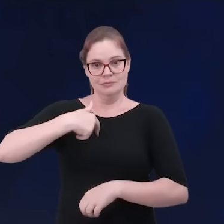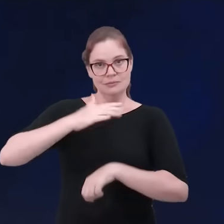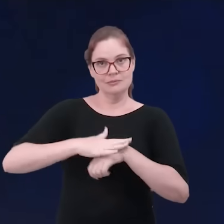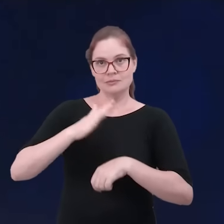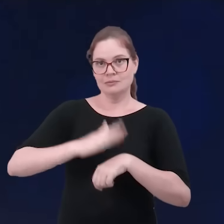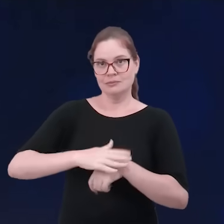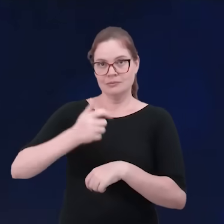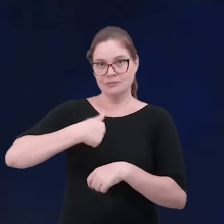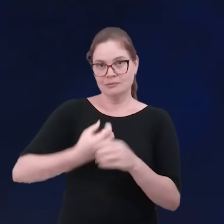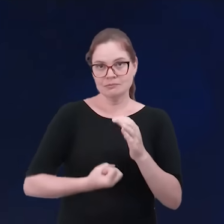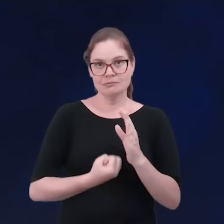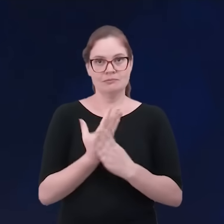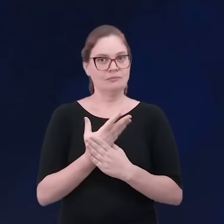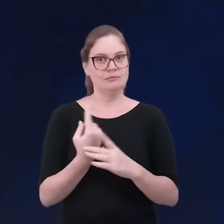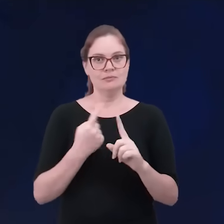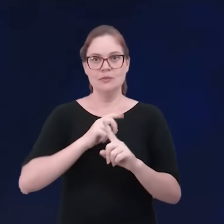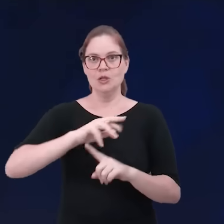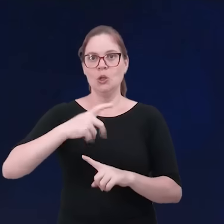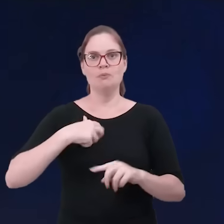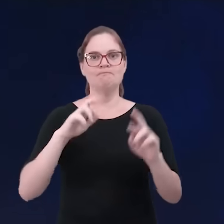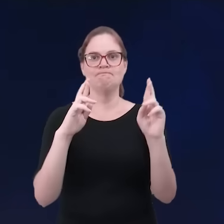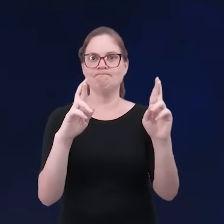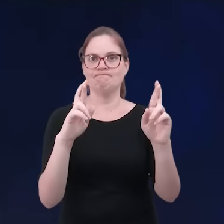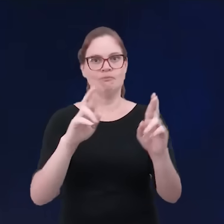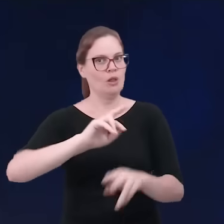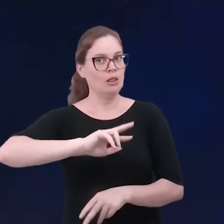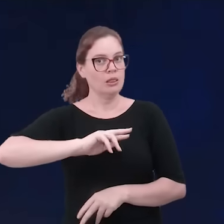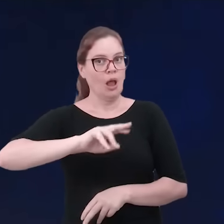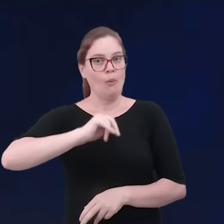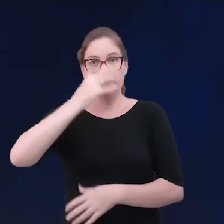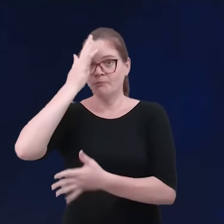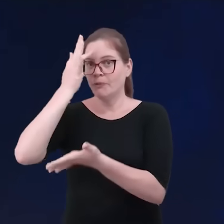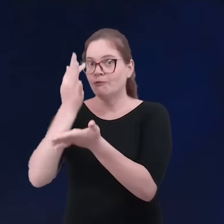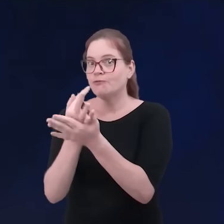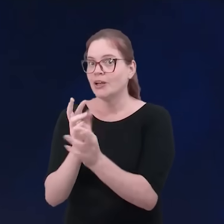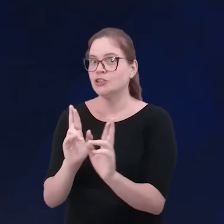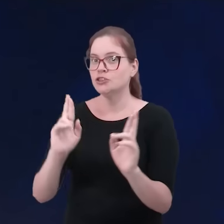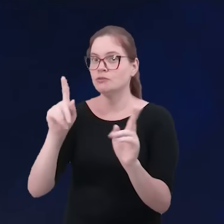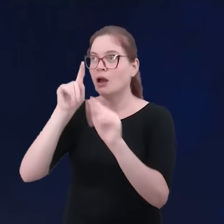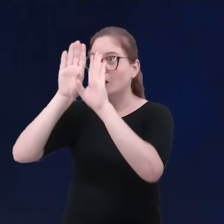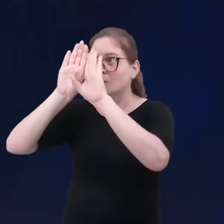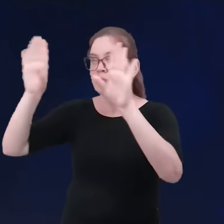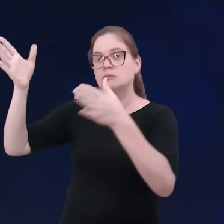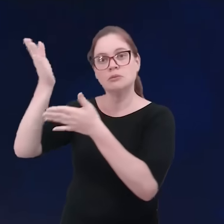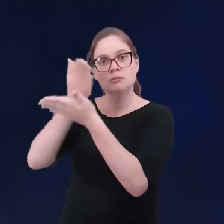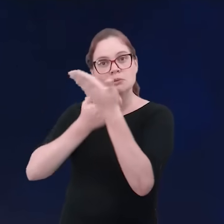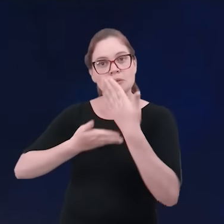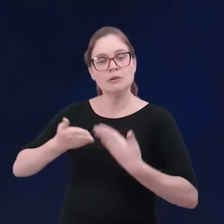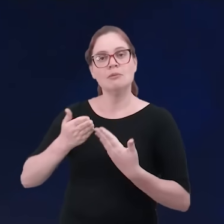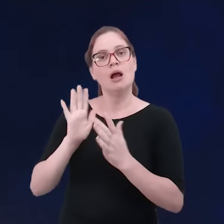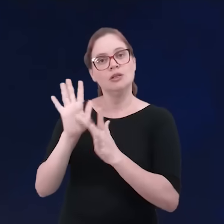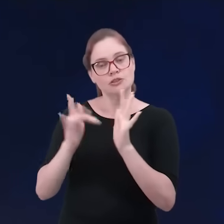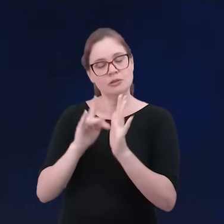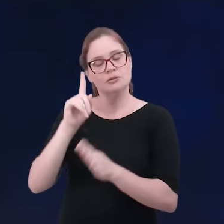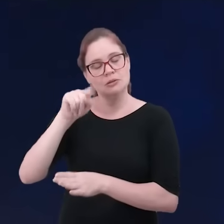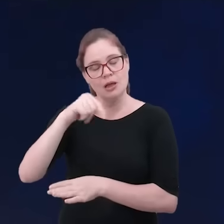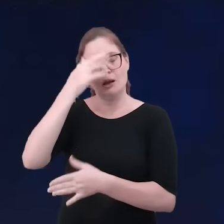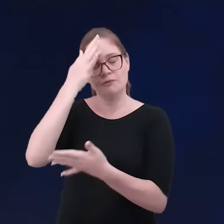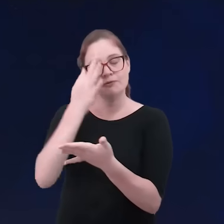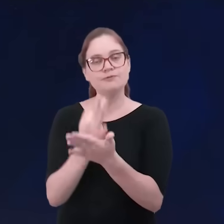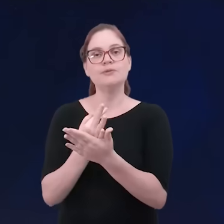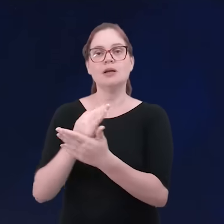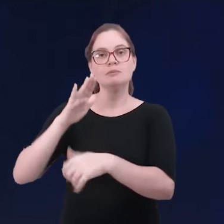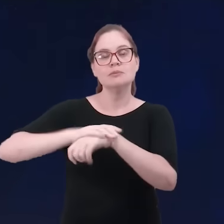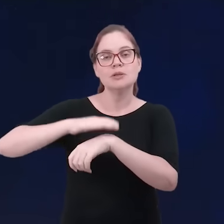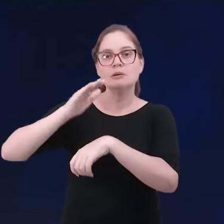naquilo que eu acredito, mas não. A fé que nós falamos, ela vem da eternidade. Jesus é a fé. É aquilo que